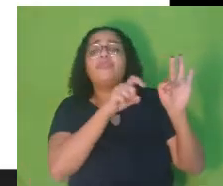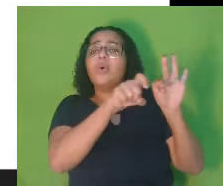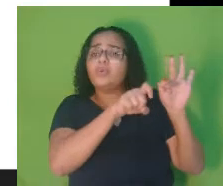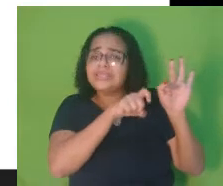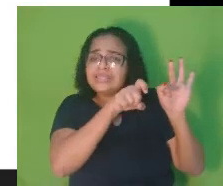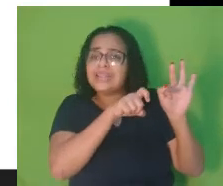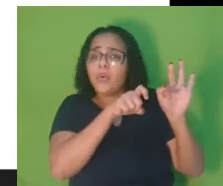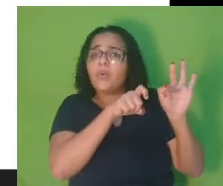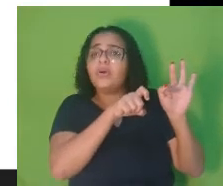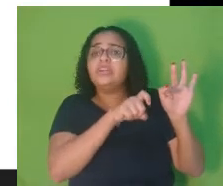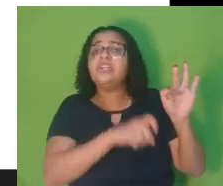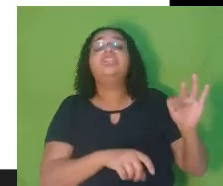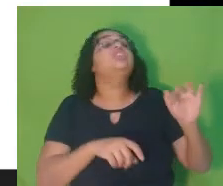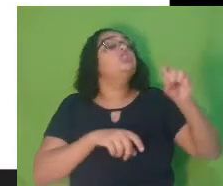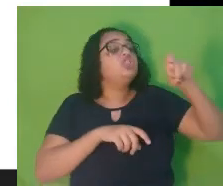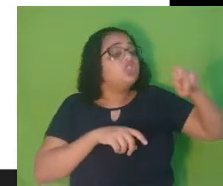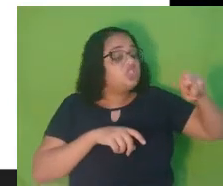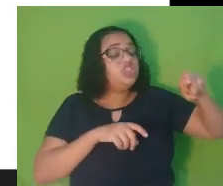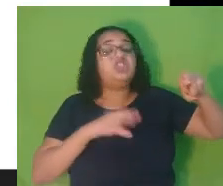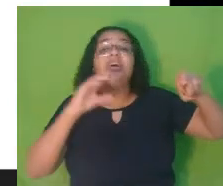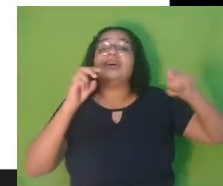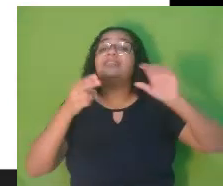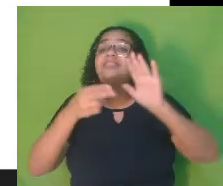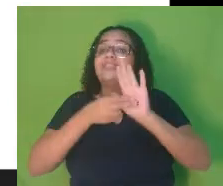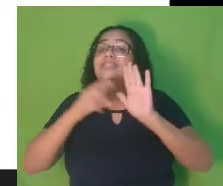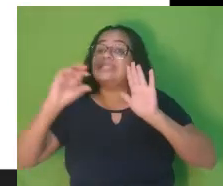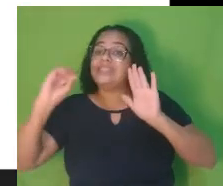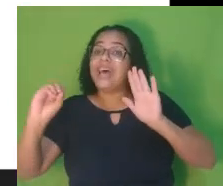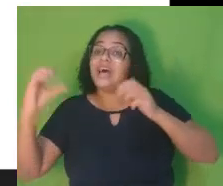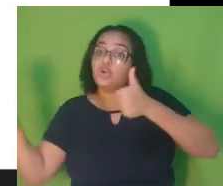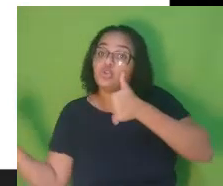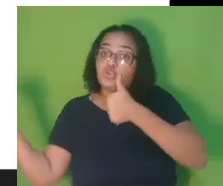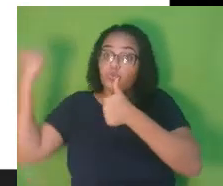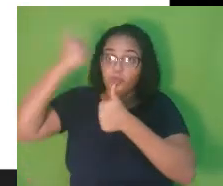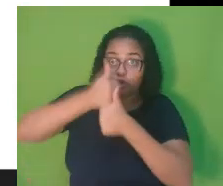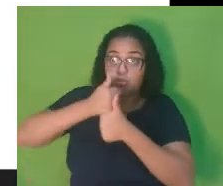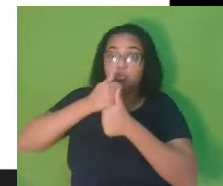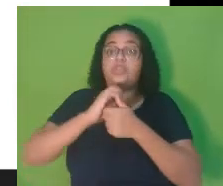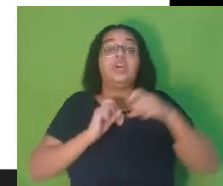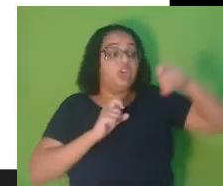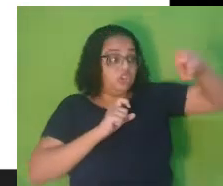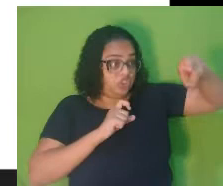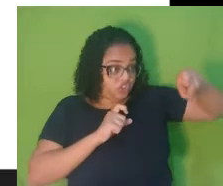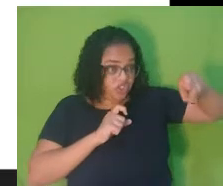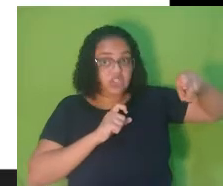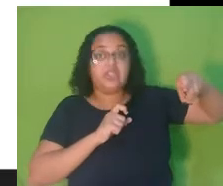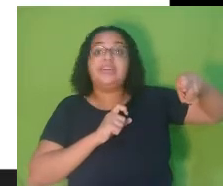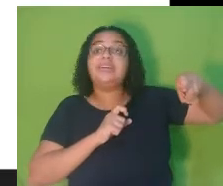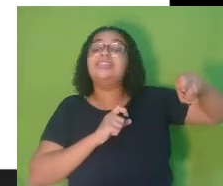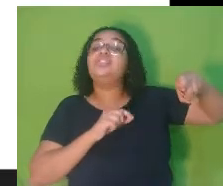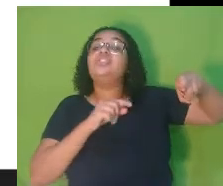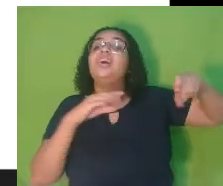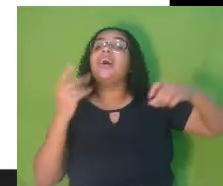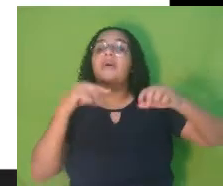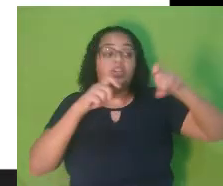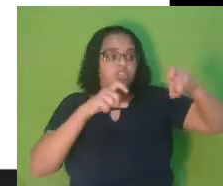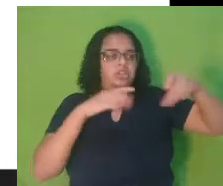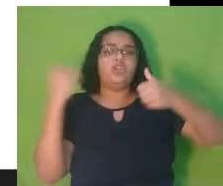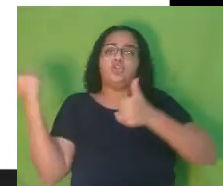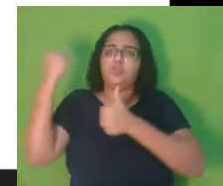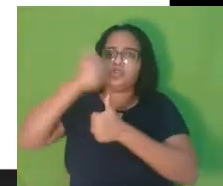função no x0 vai ser igual a k, né? Ou seja, substituindo x por esse